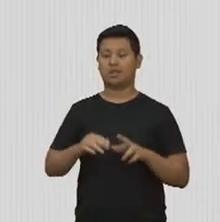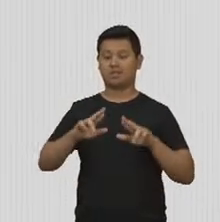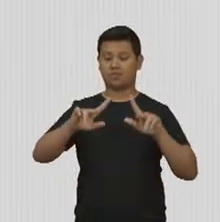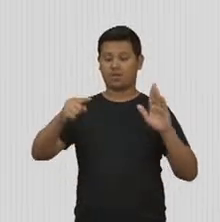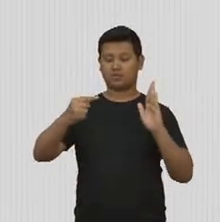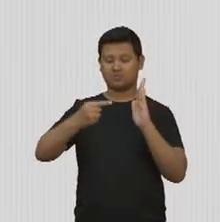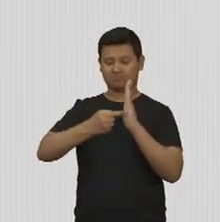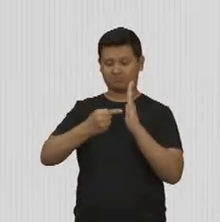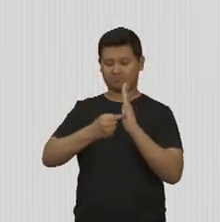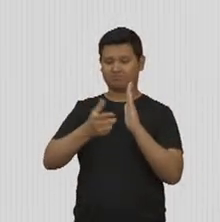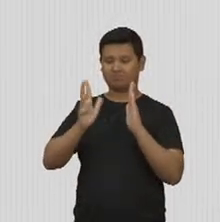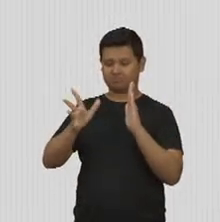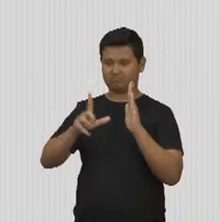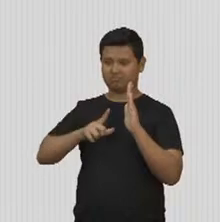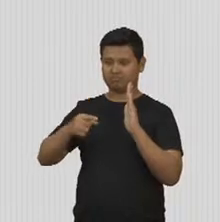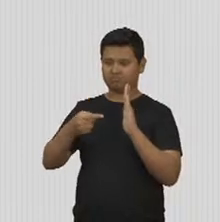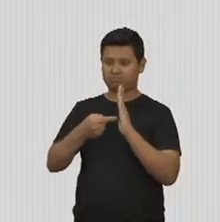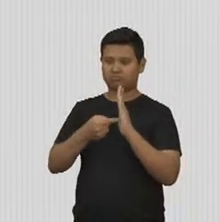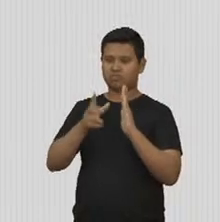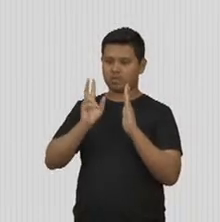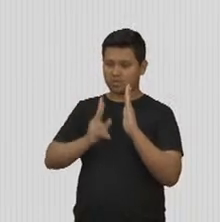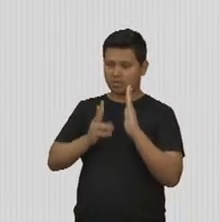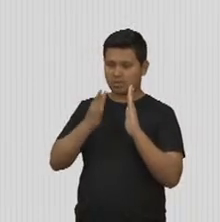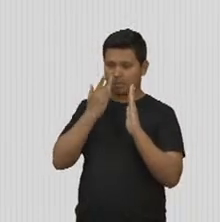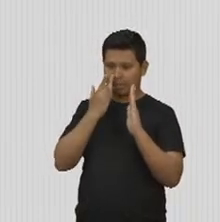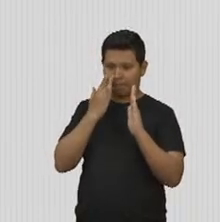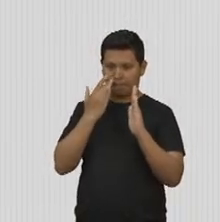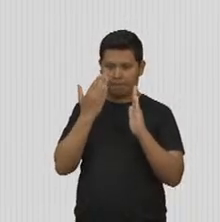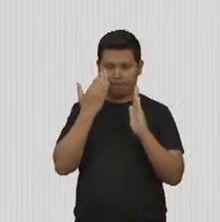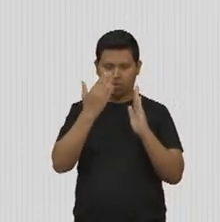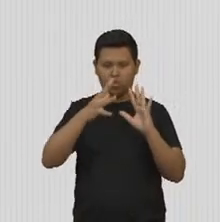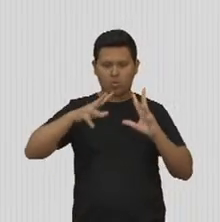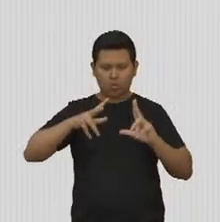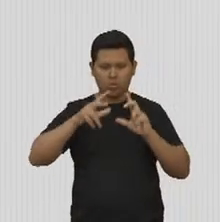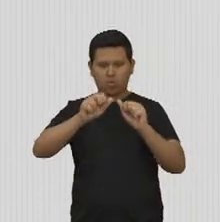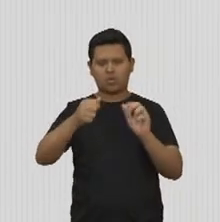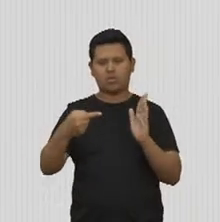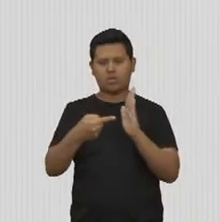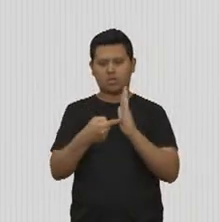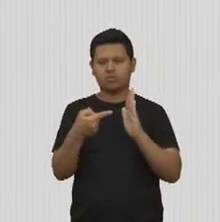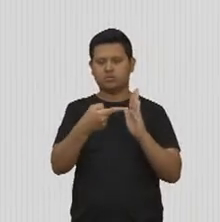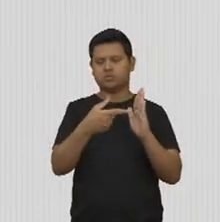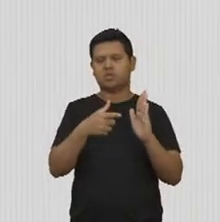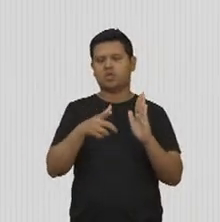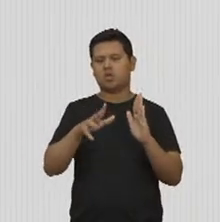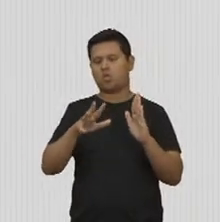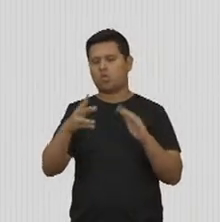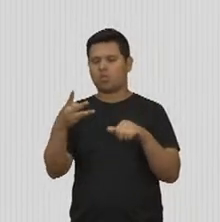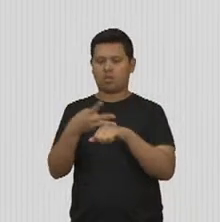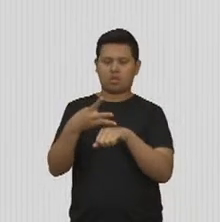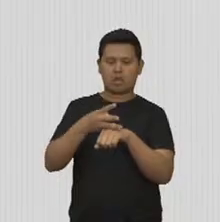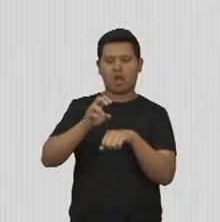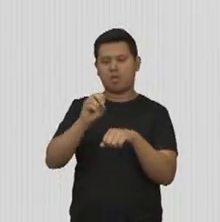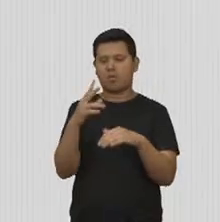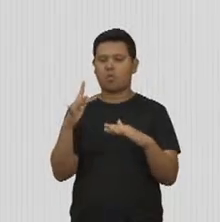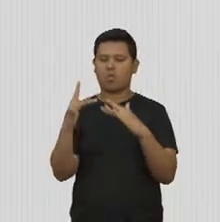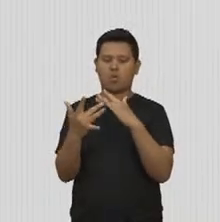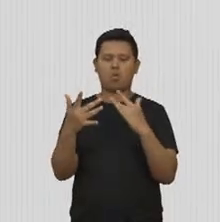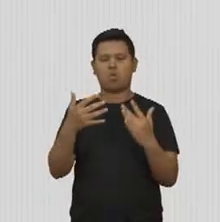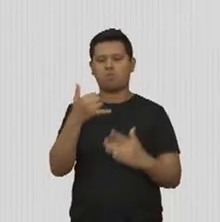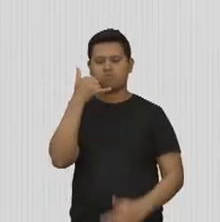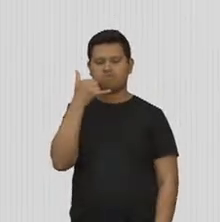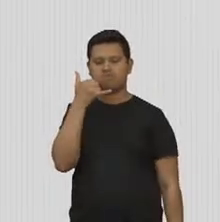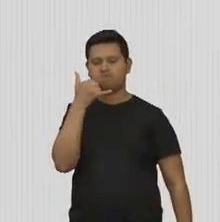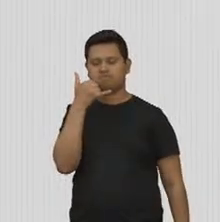nós recebemos. A gente sempre coloca todas as denúncias que chegam ao nosso gabinete, seja pelo WhatsApp, pelas redes sociais, pelo